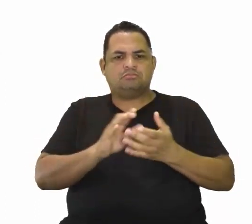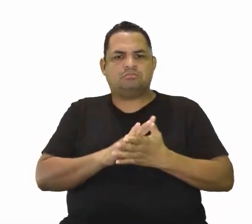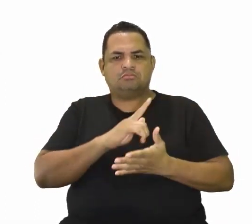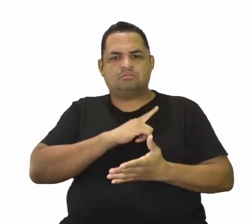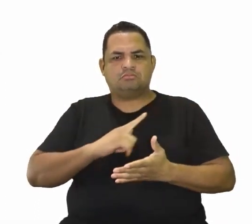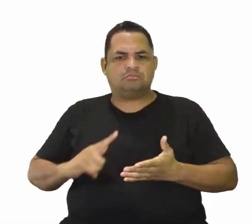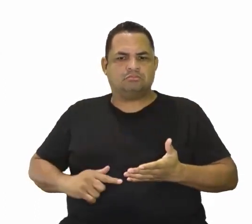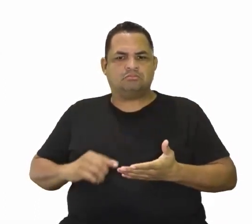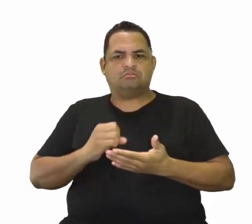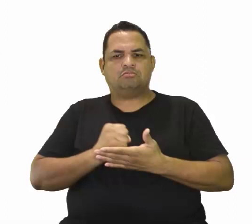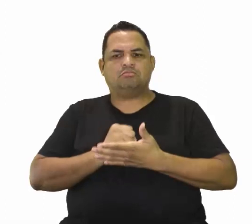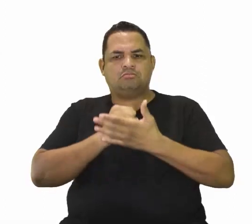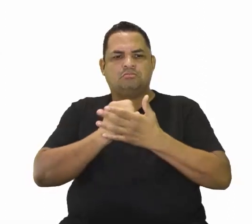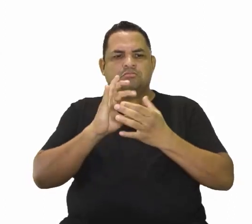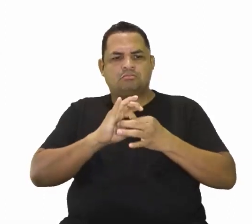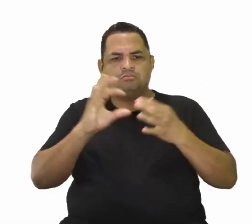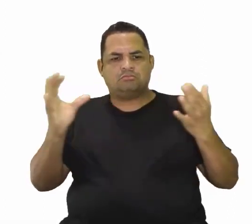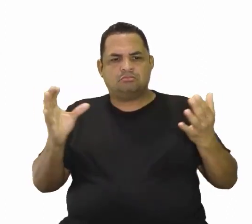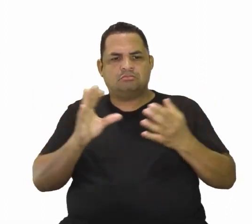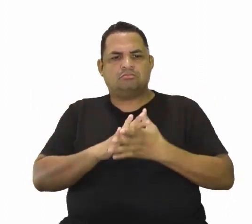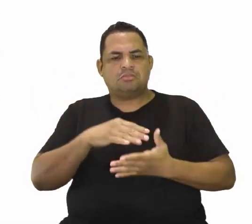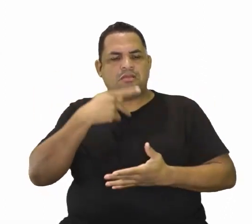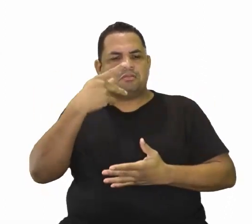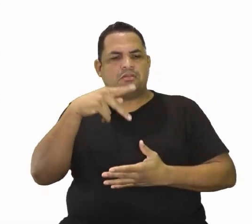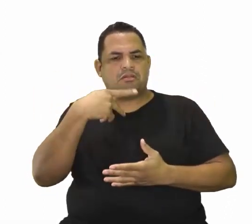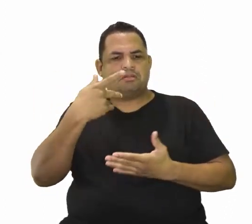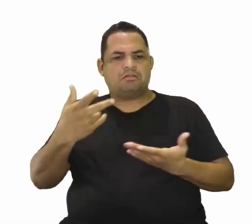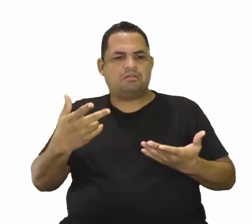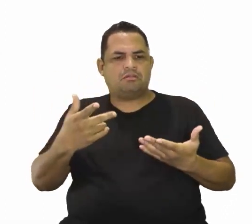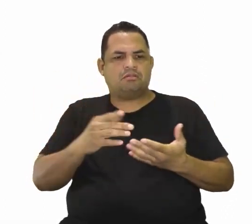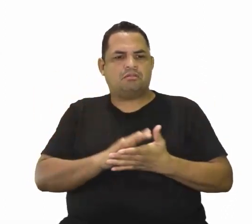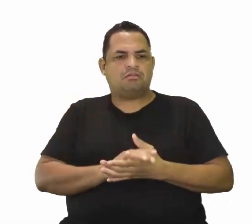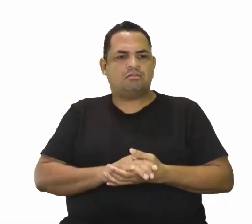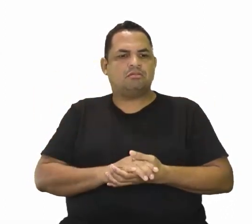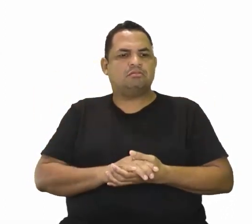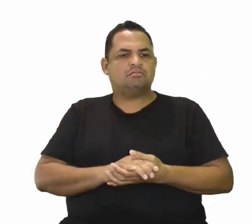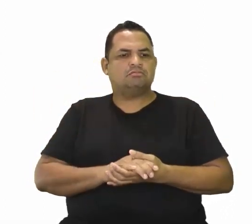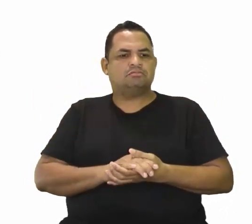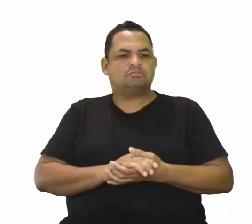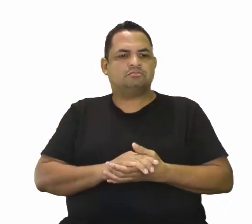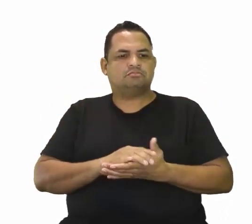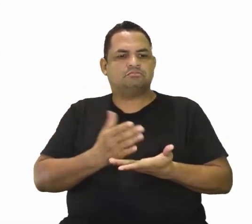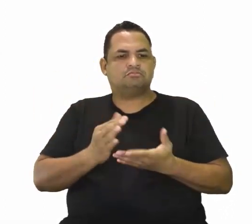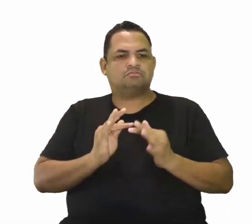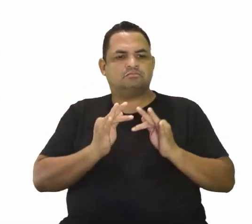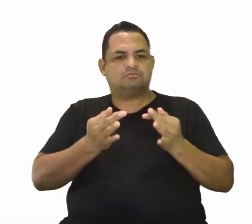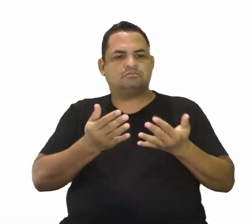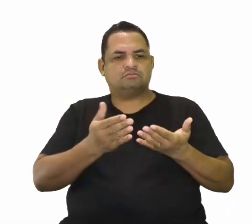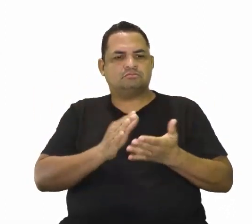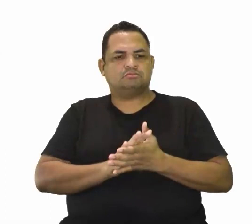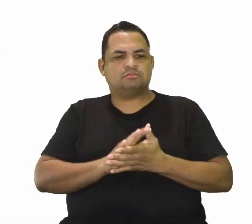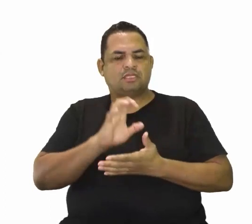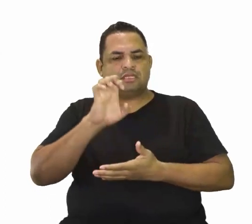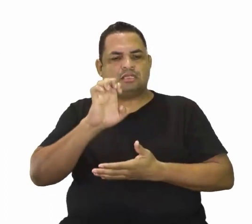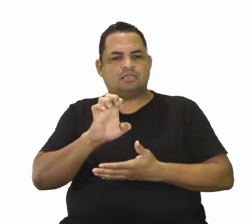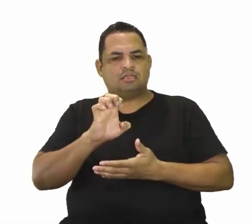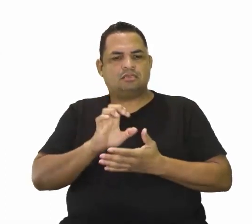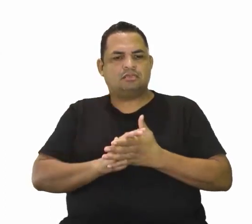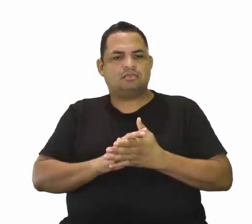governo era favorável à liberdade de expressão. Olha aí. E, por último, a letra E, nós temos